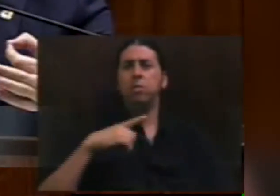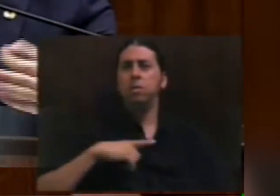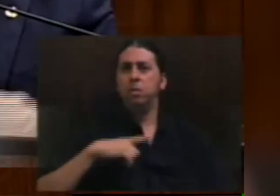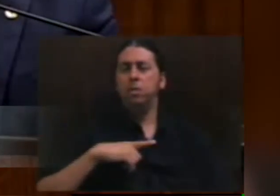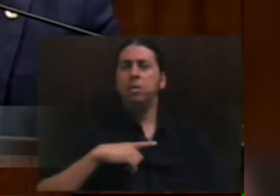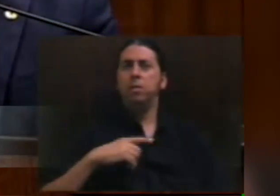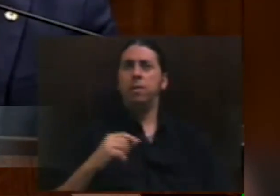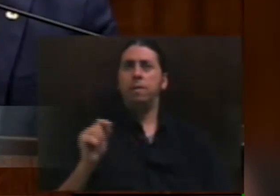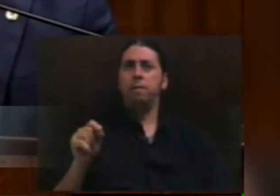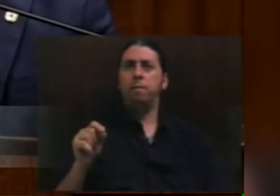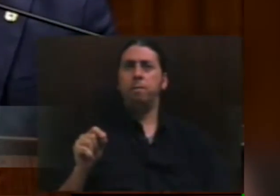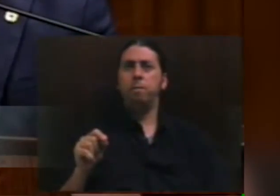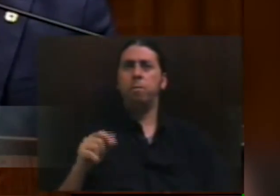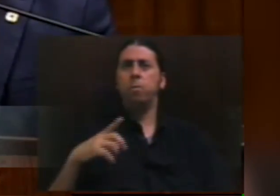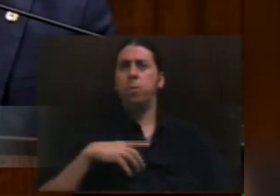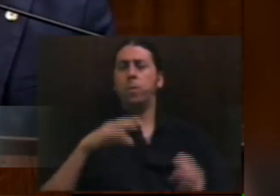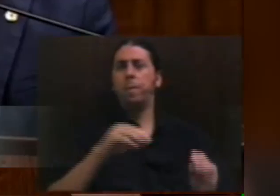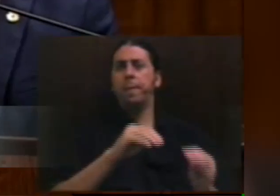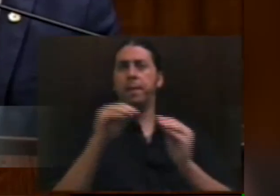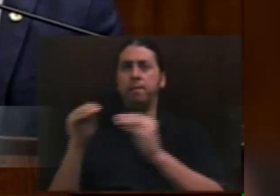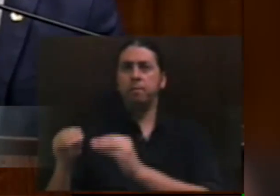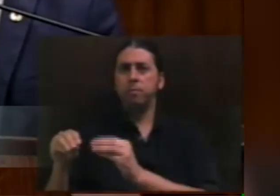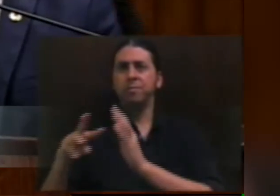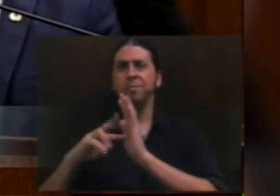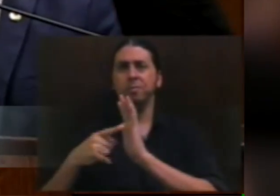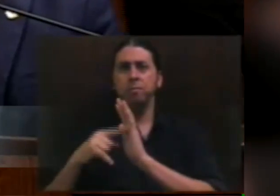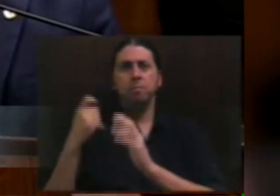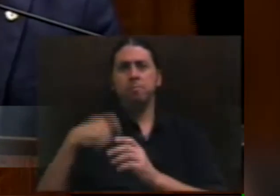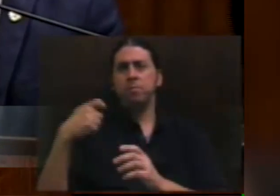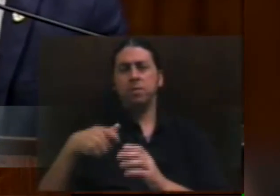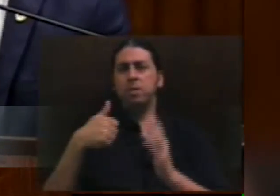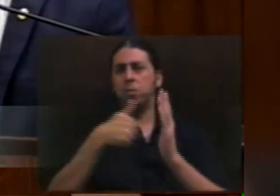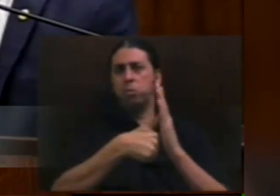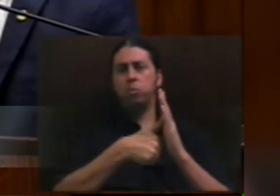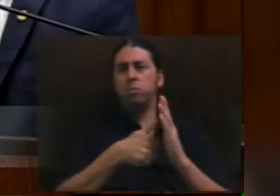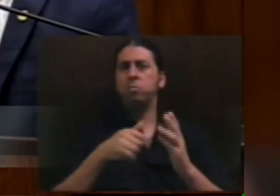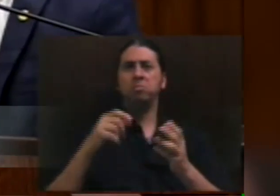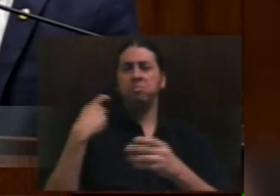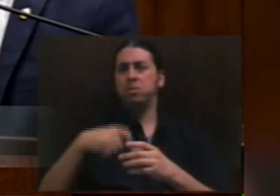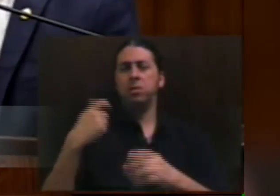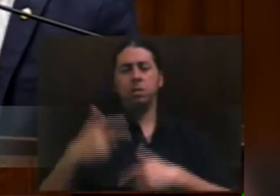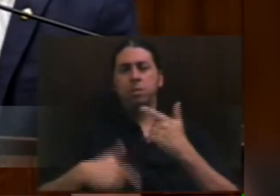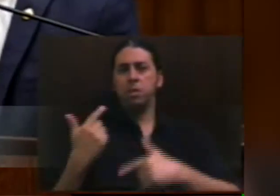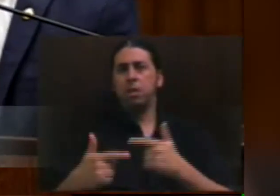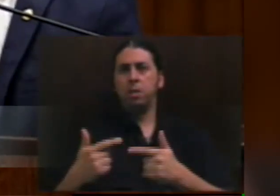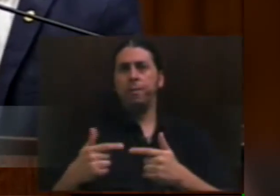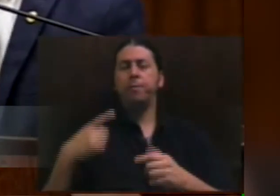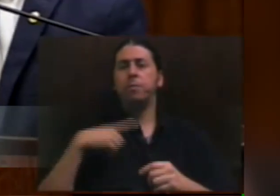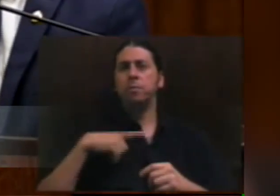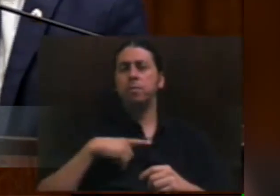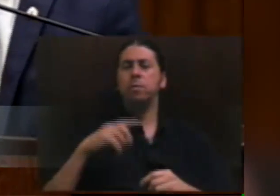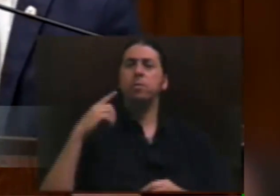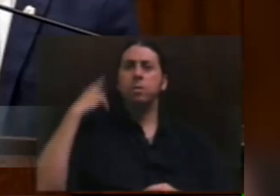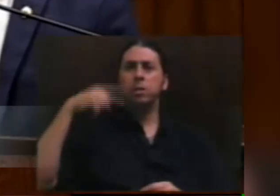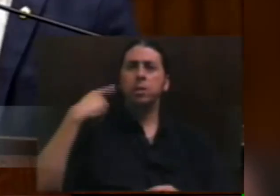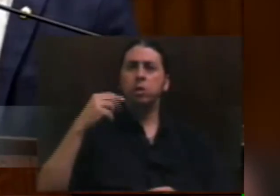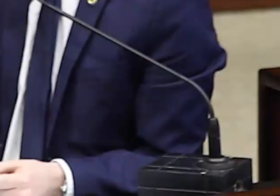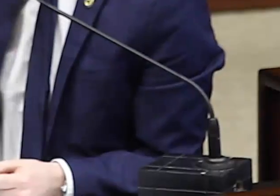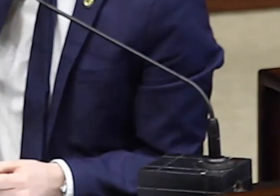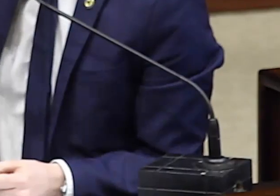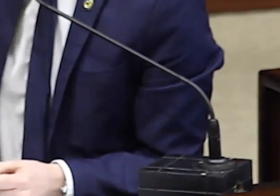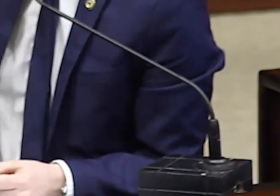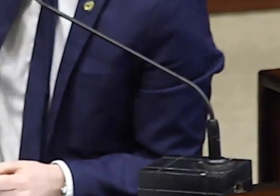por mês, que é cedido a sindicato, não precisa bater ponto, não precisa trabalhar, e o deputado Pedro Ruas está do lado dessa